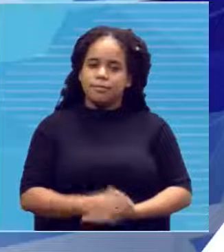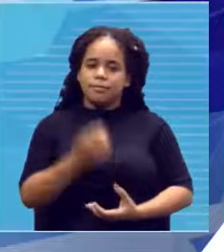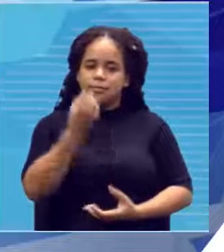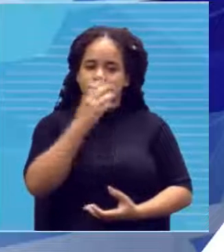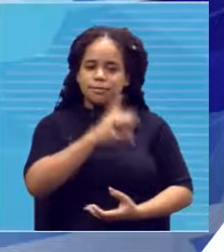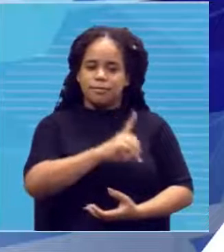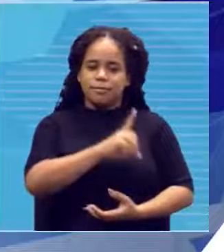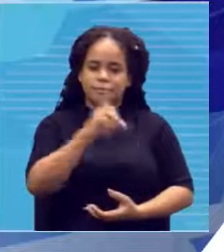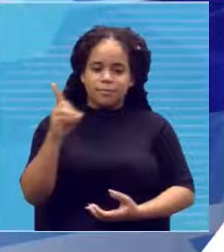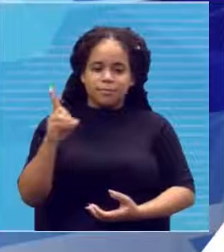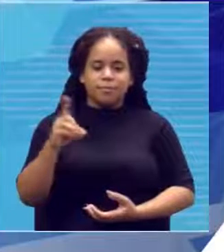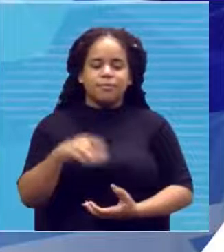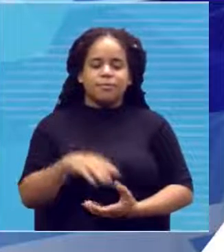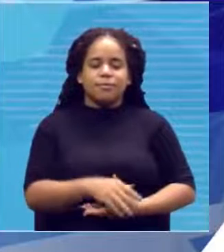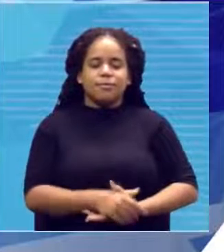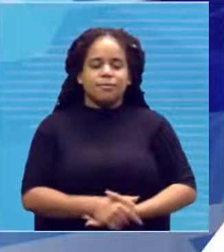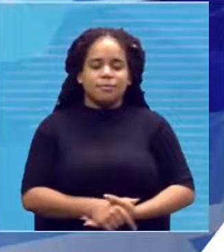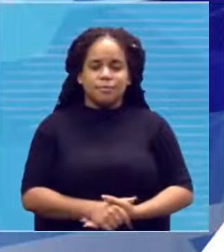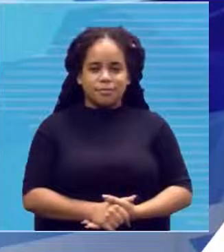Fátima